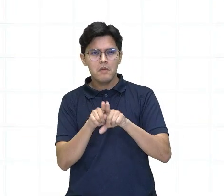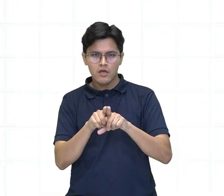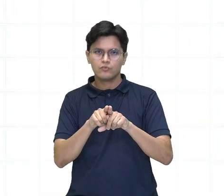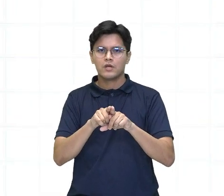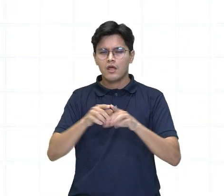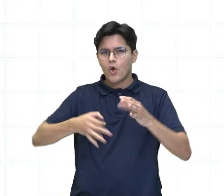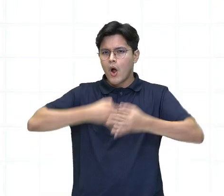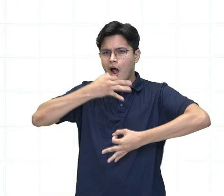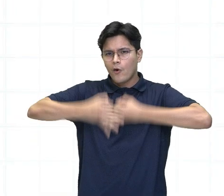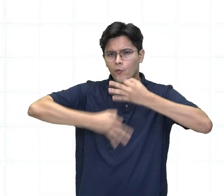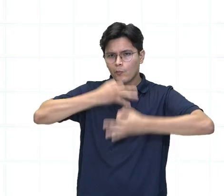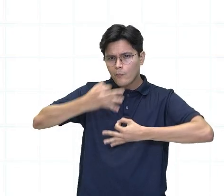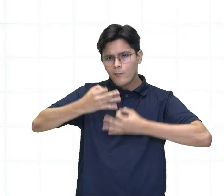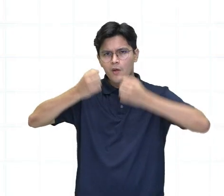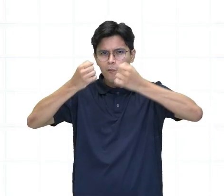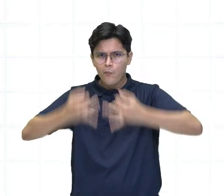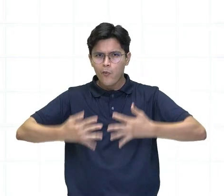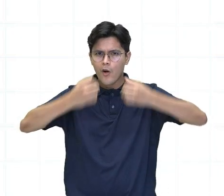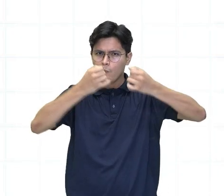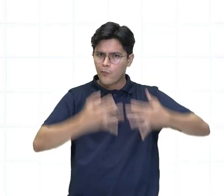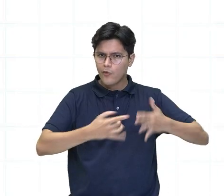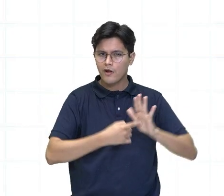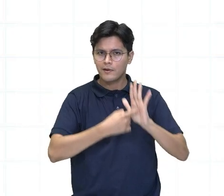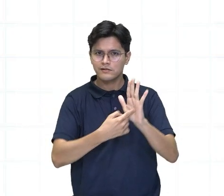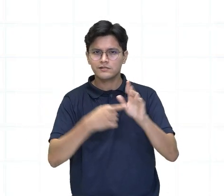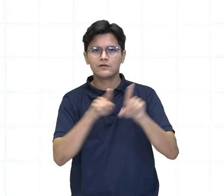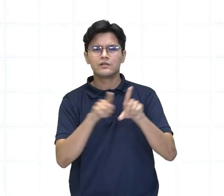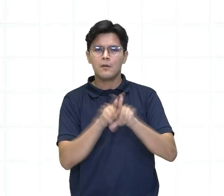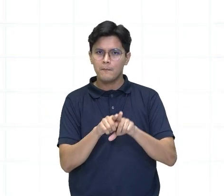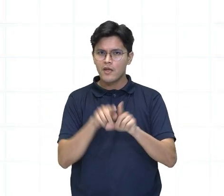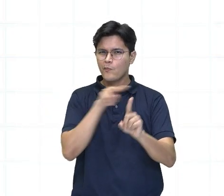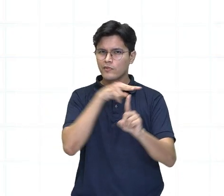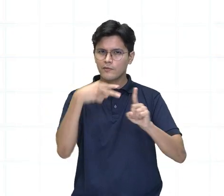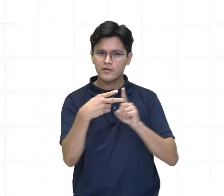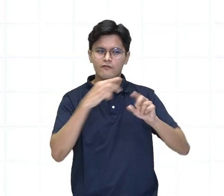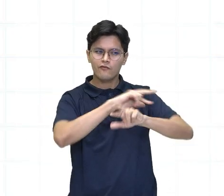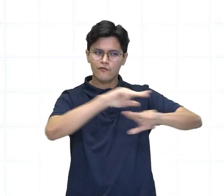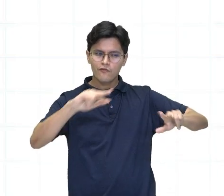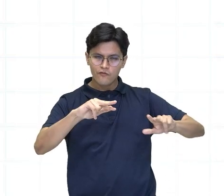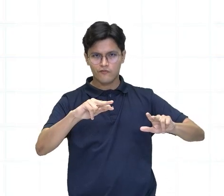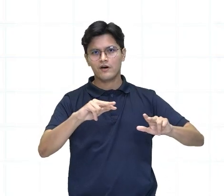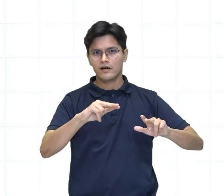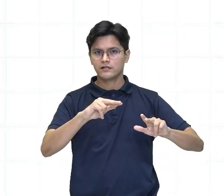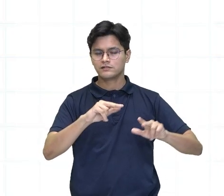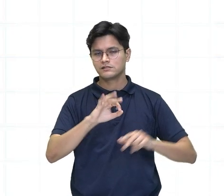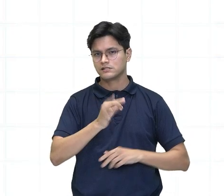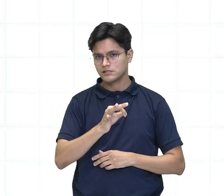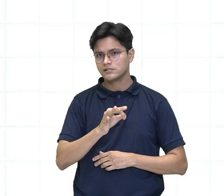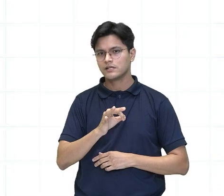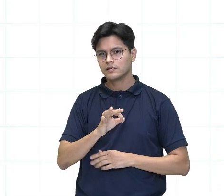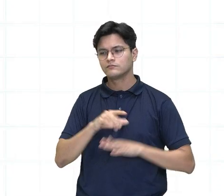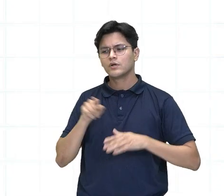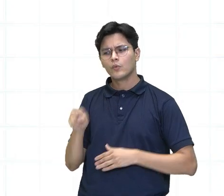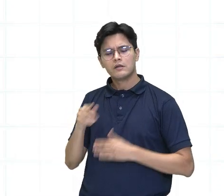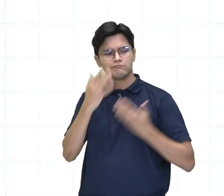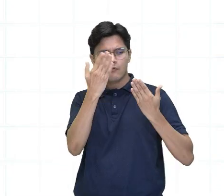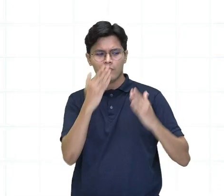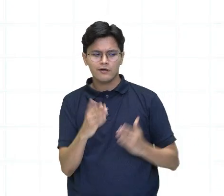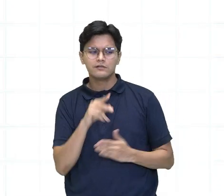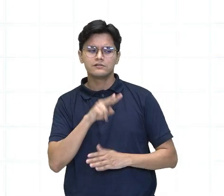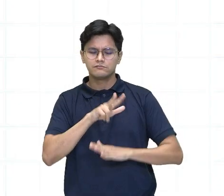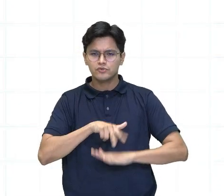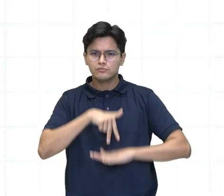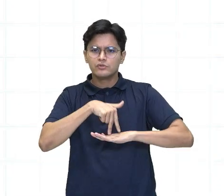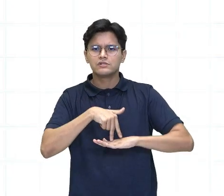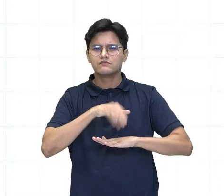argumentos apresentados e as diferentes perspectivas envolvidas. Isso envolve não apenas aceitar informações de forma